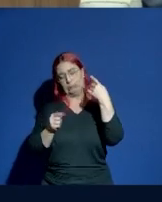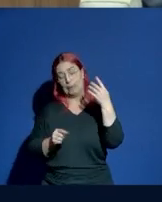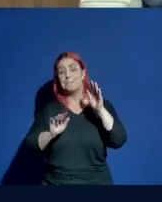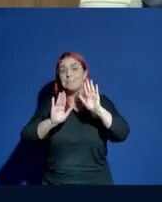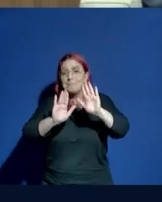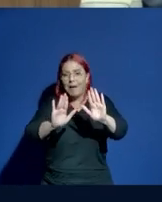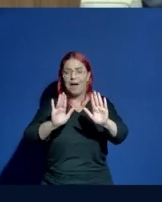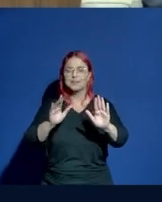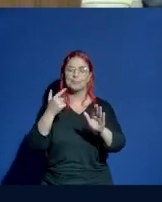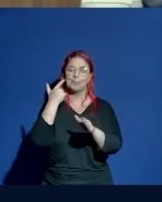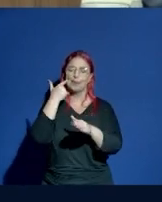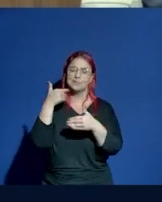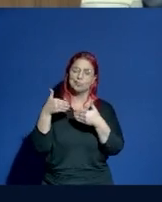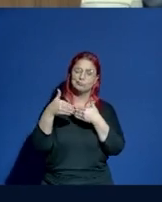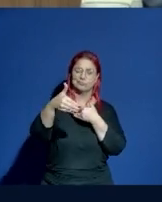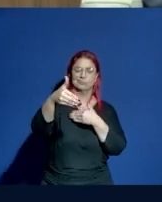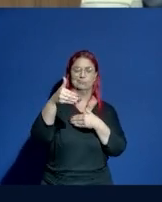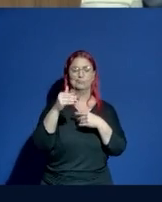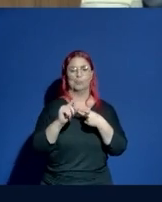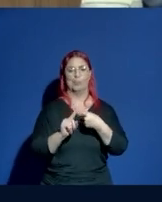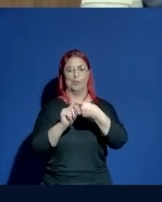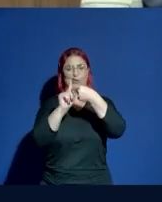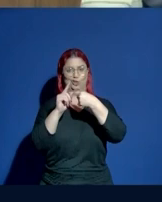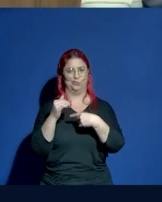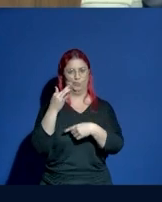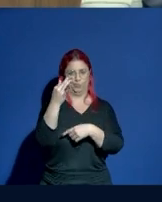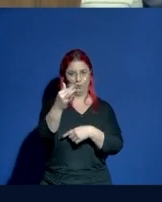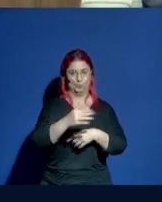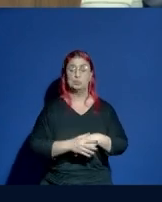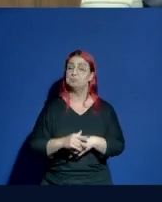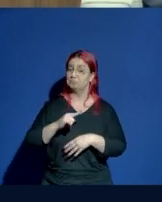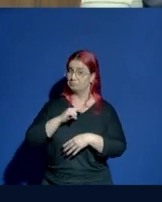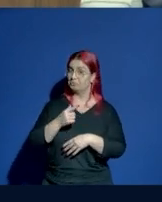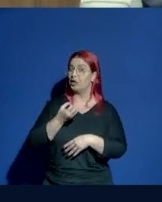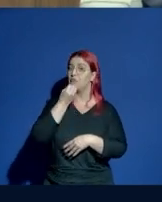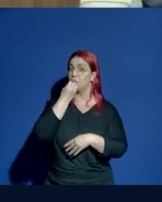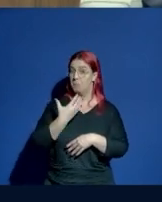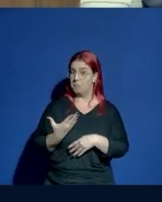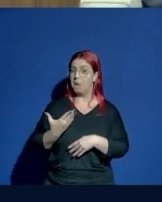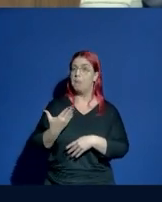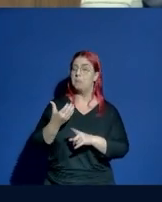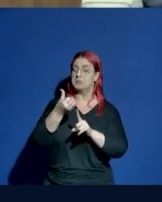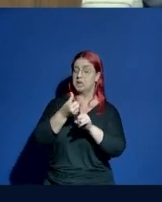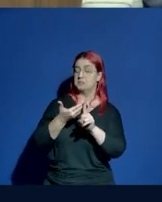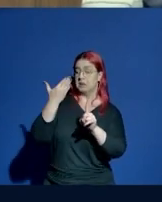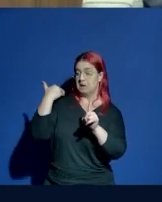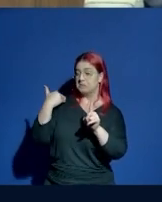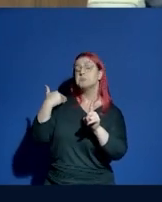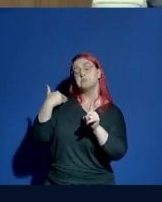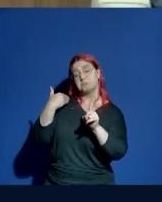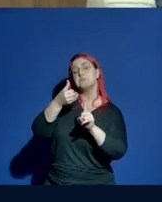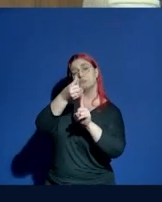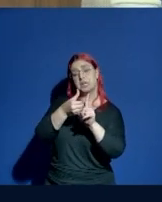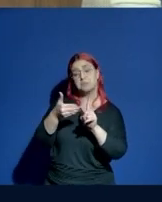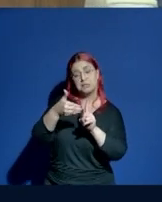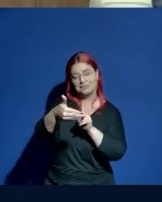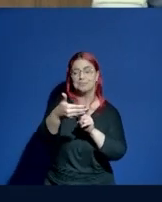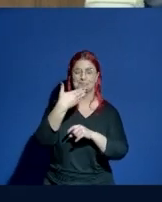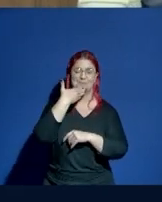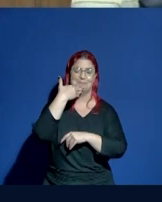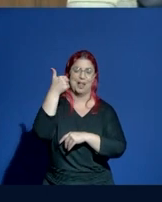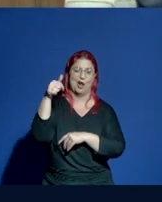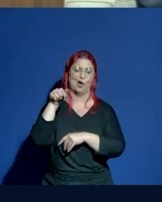a nossa visão é bastante positiva tivemos um bom primeiro semestre espera mos ter um semestre um pouco melhor ainda